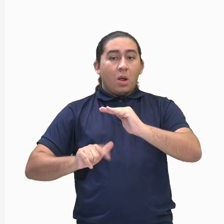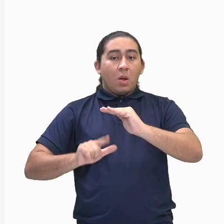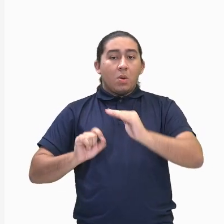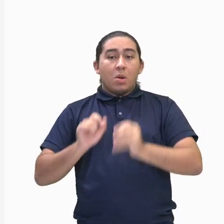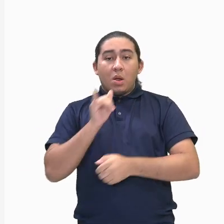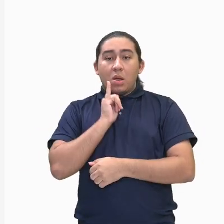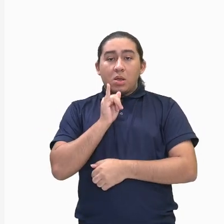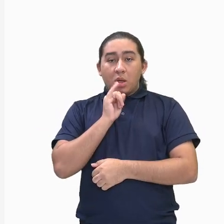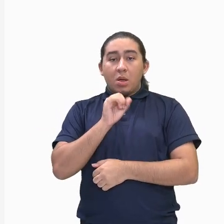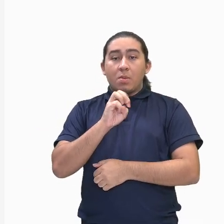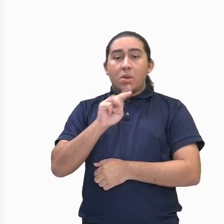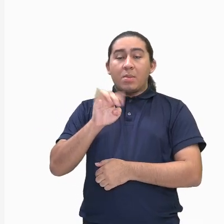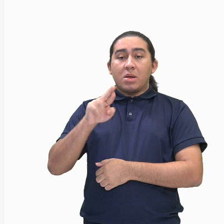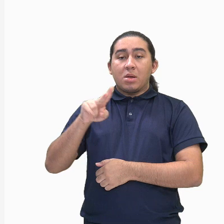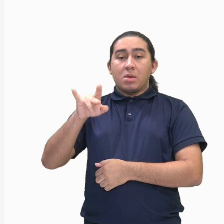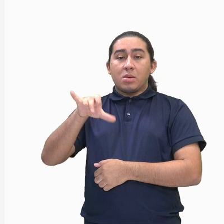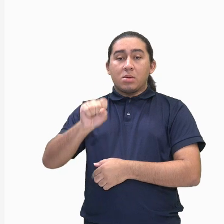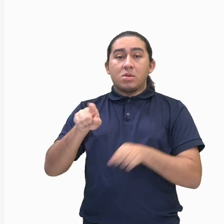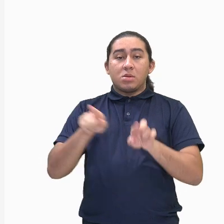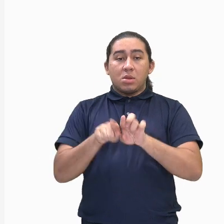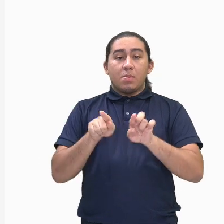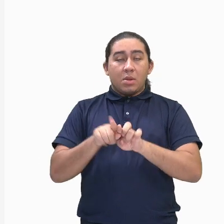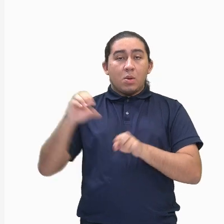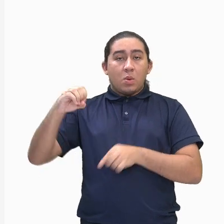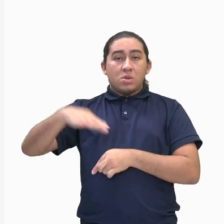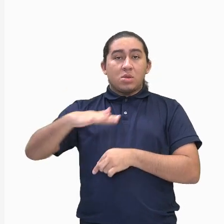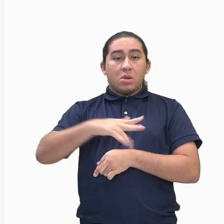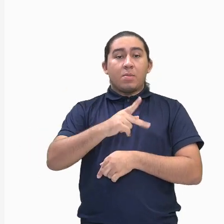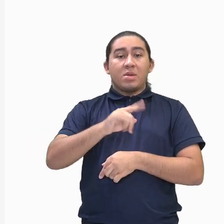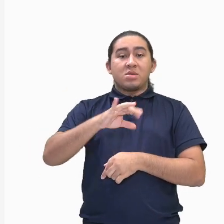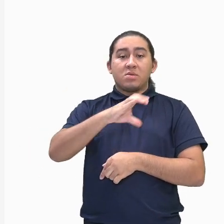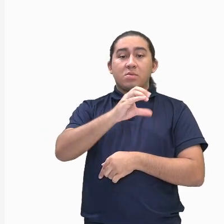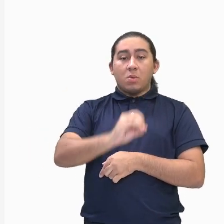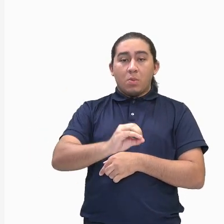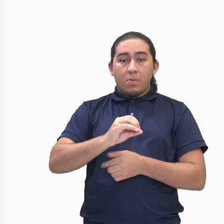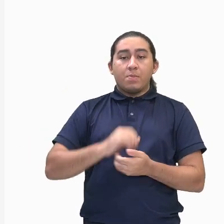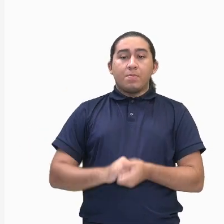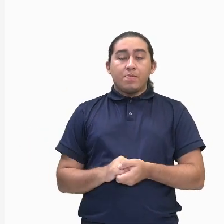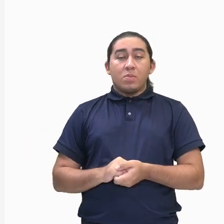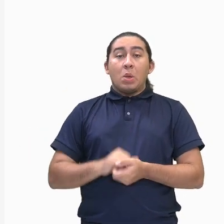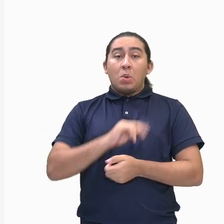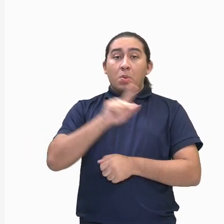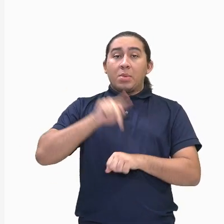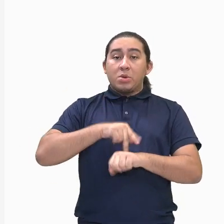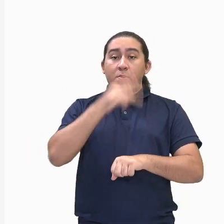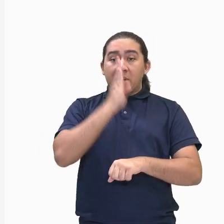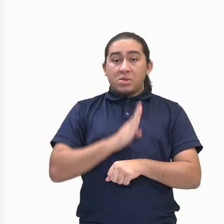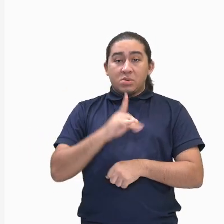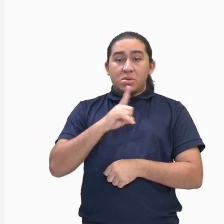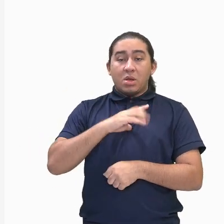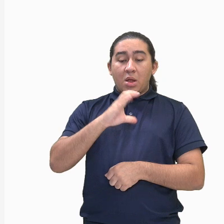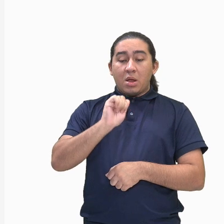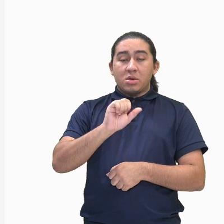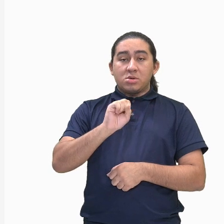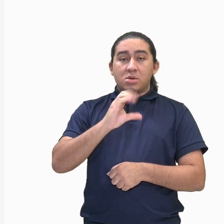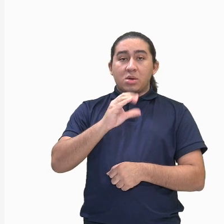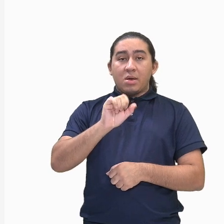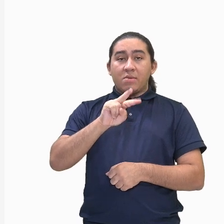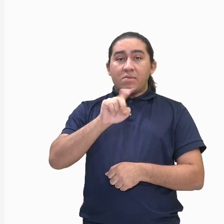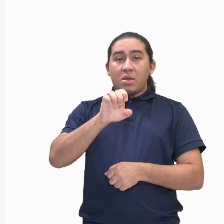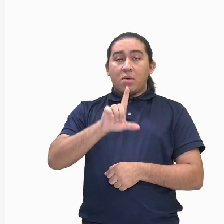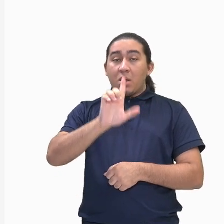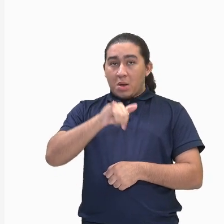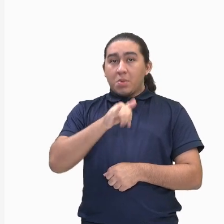das Marianas, no Oceano Pacífico. No Brasil, a Fossa de Cascavel, no litoral sul, é um exemplo de fossa